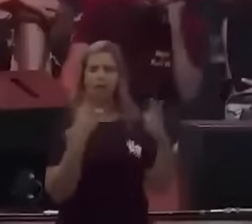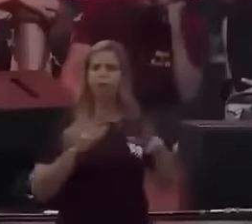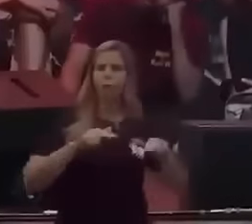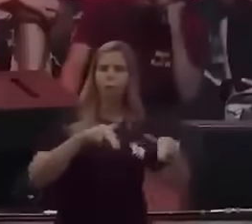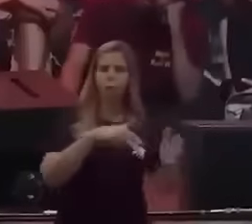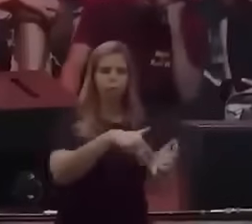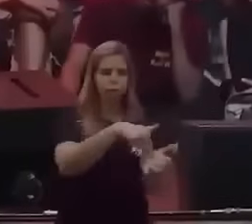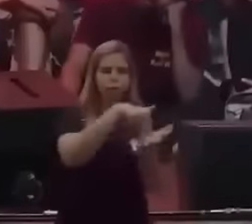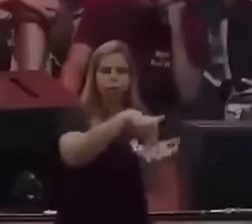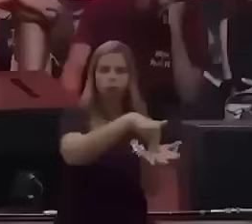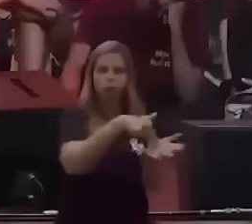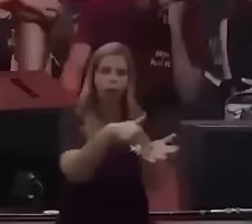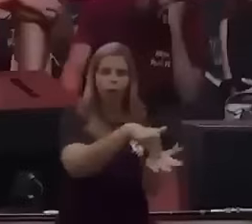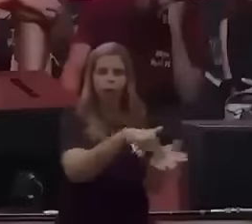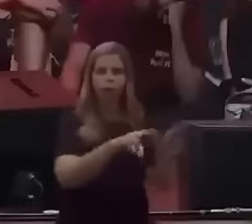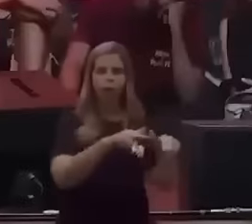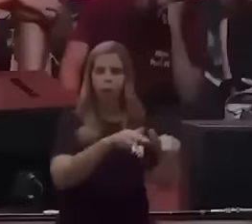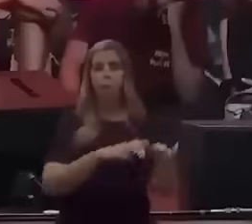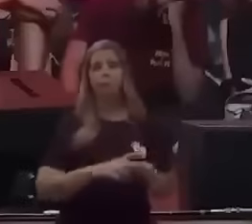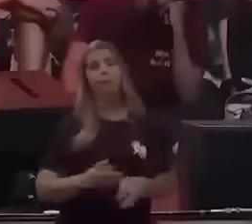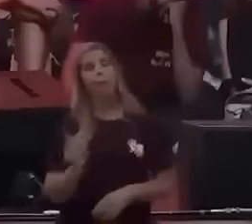um maciço rochoso.